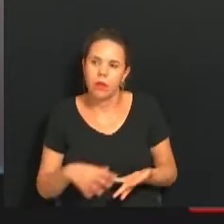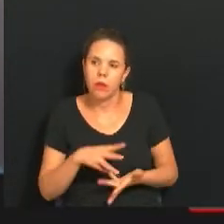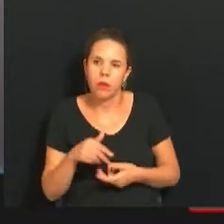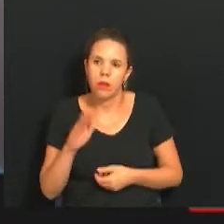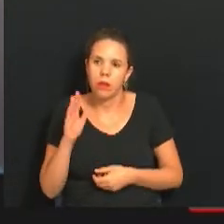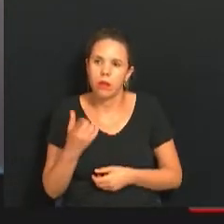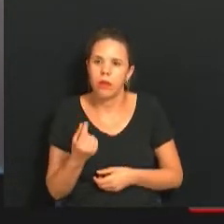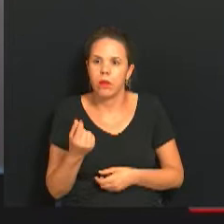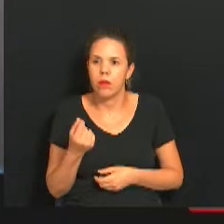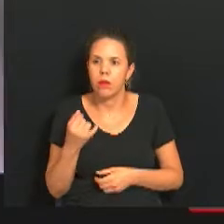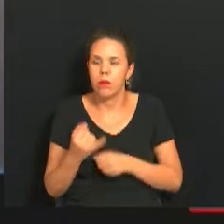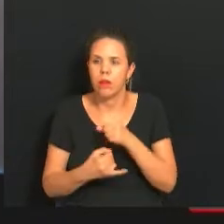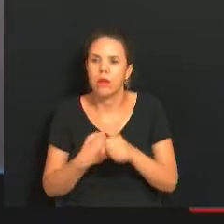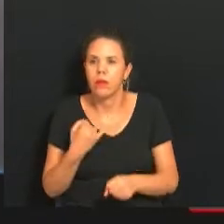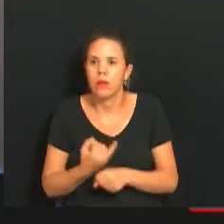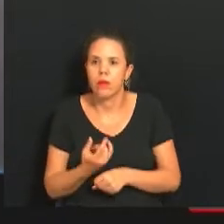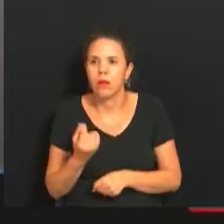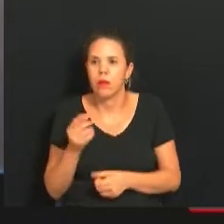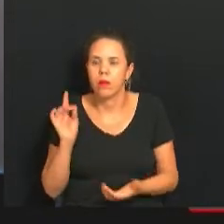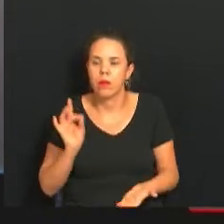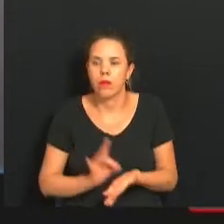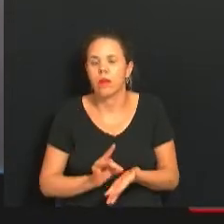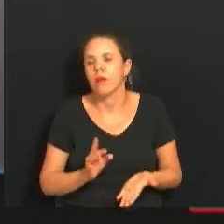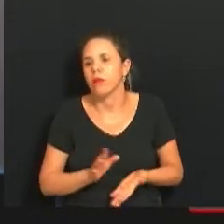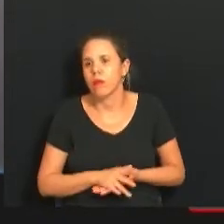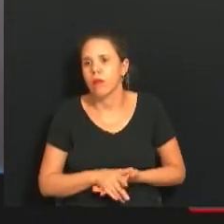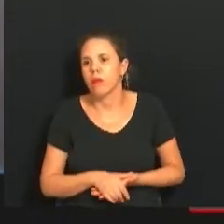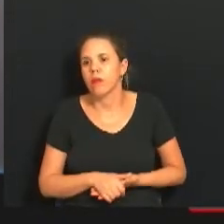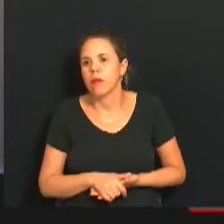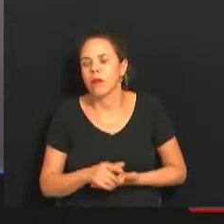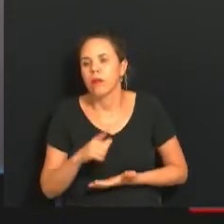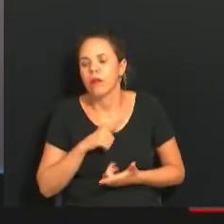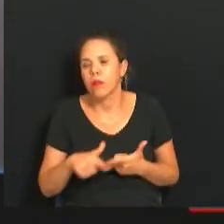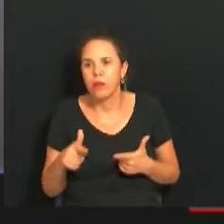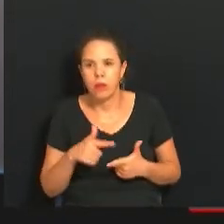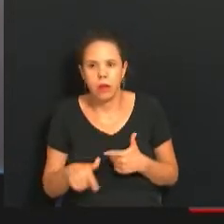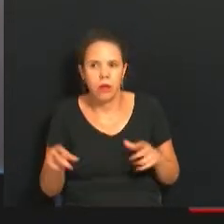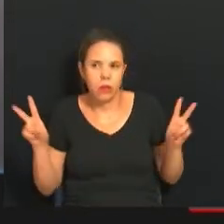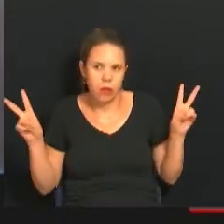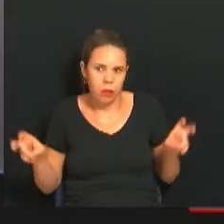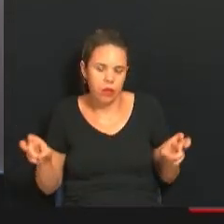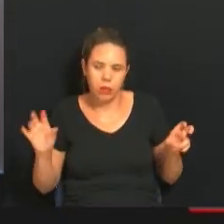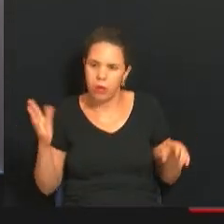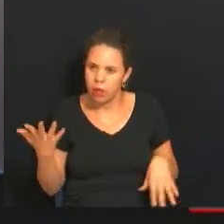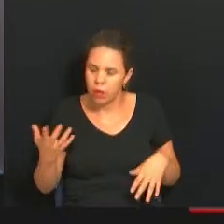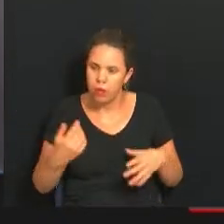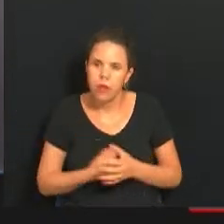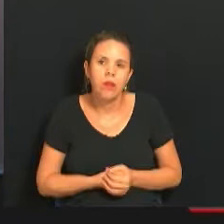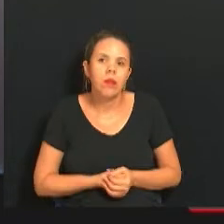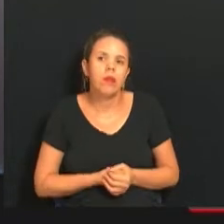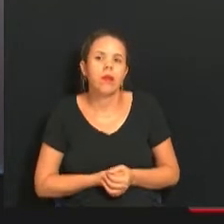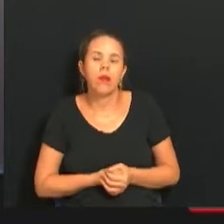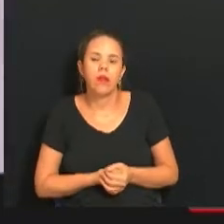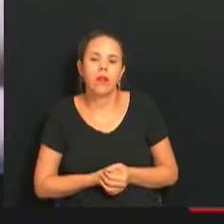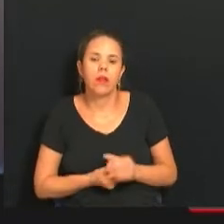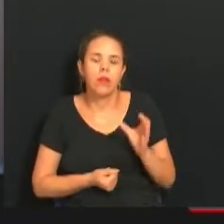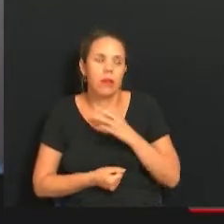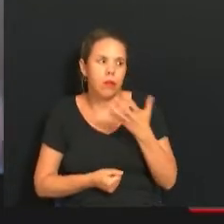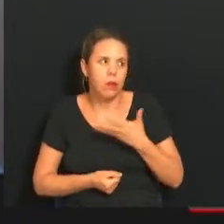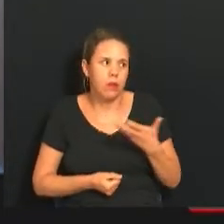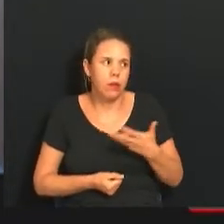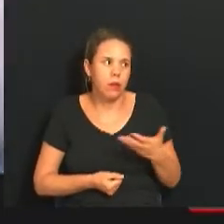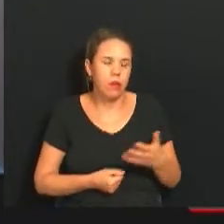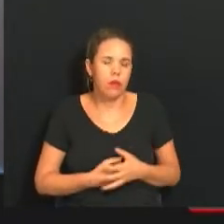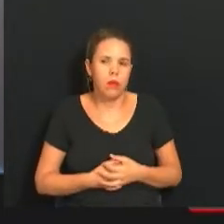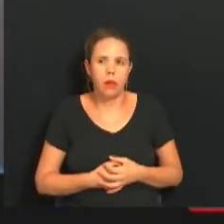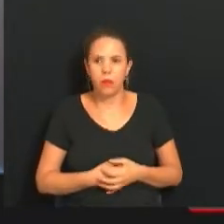dinheiro virtual do que dinheiro real. E aí a gente teria um problema com relação à corrida, né, a